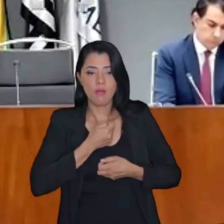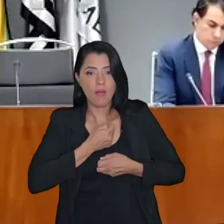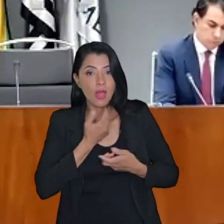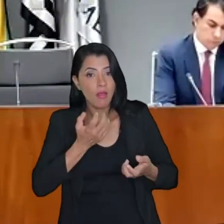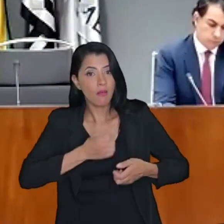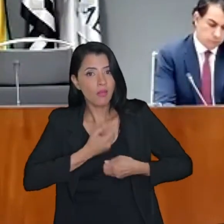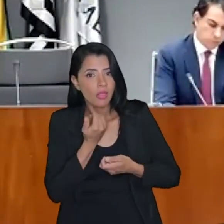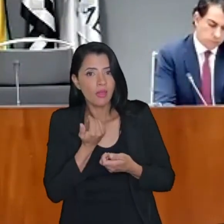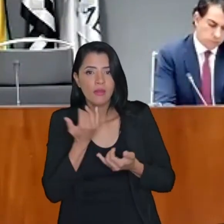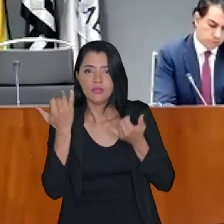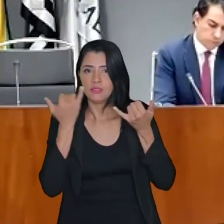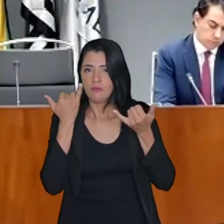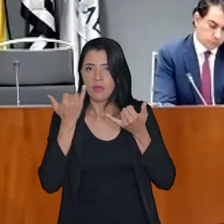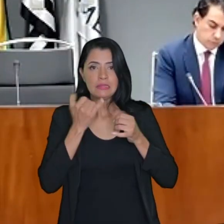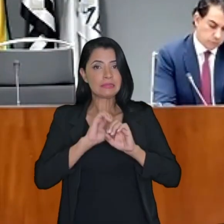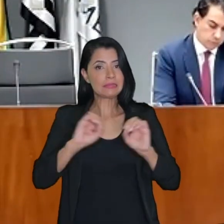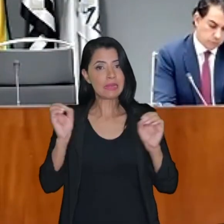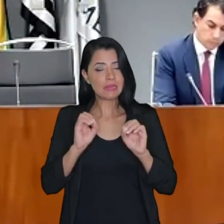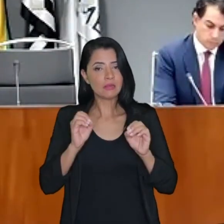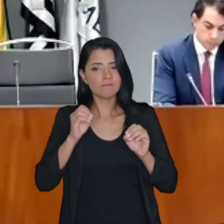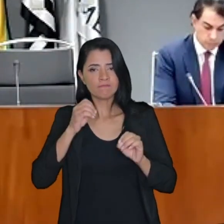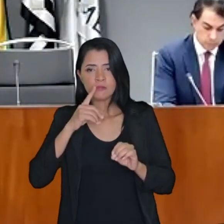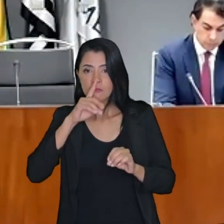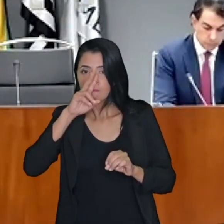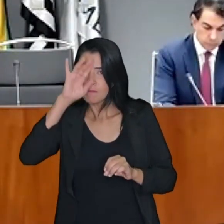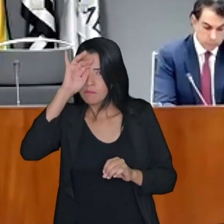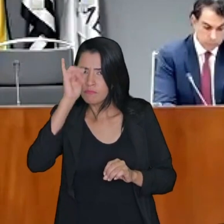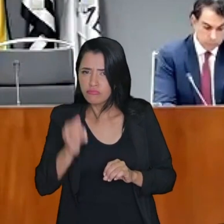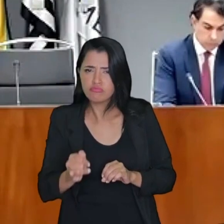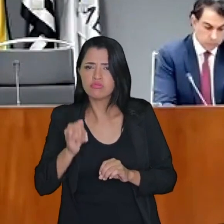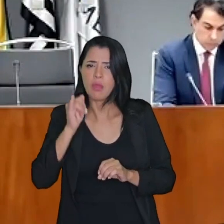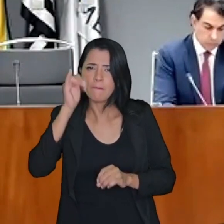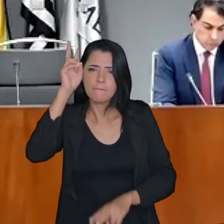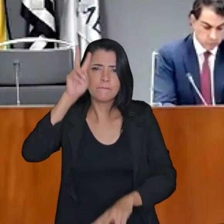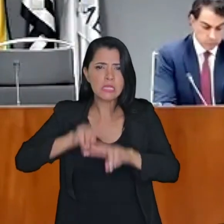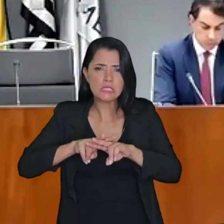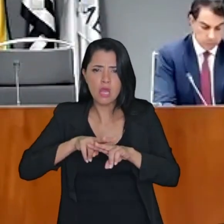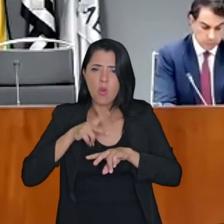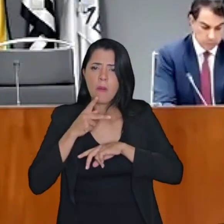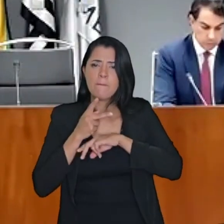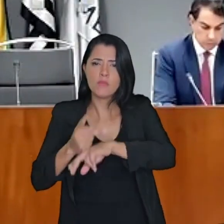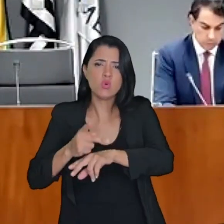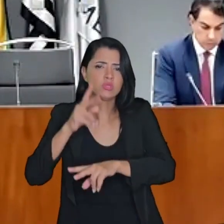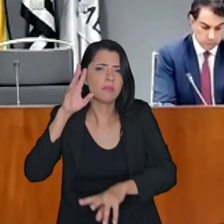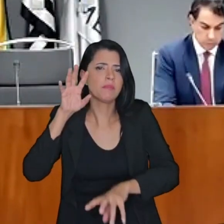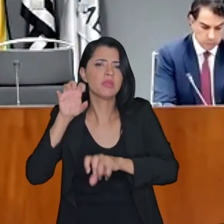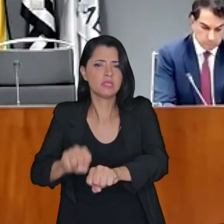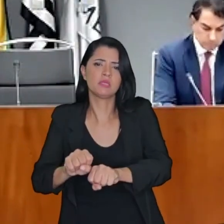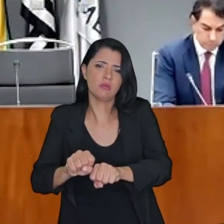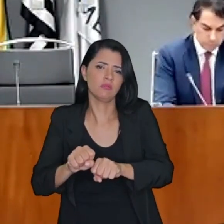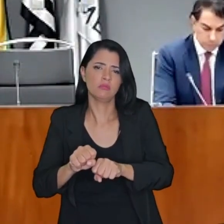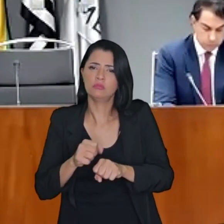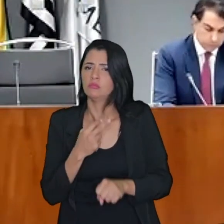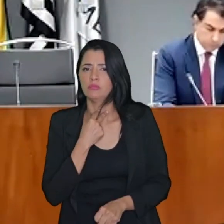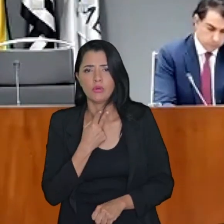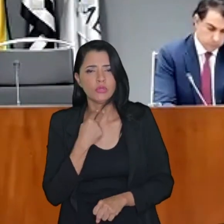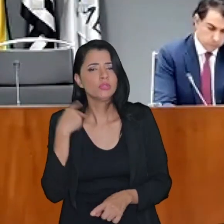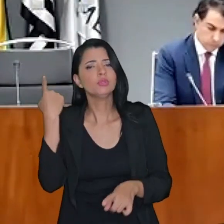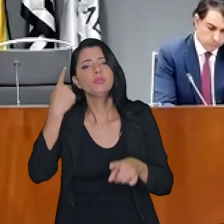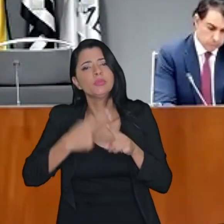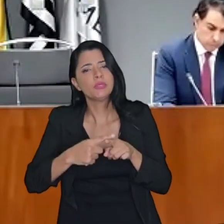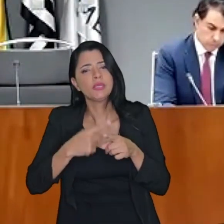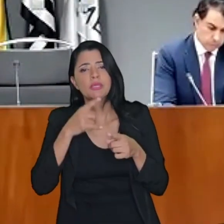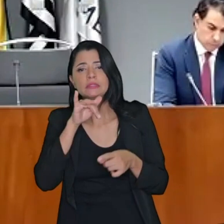colaboração sem dados de corroboração, decretar uma prisão preventiva, decretar uma busca e apreensão ou receber uma denúncia. Tá? Por quê?